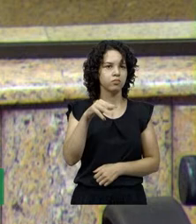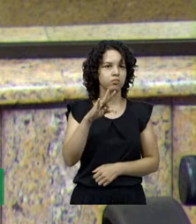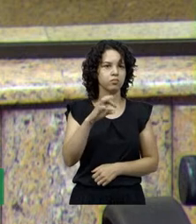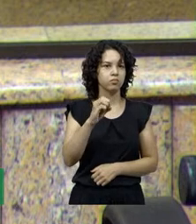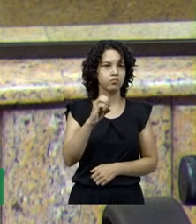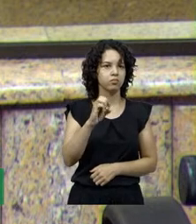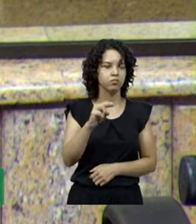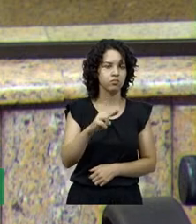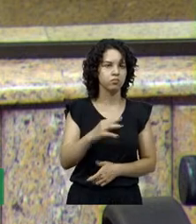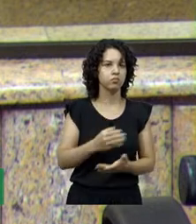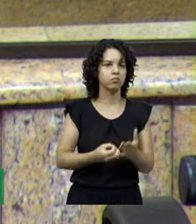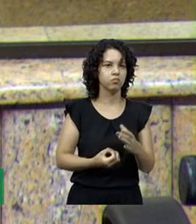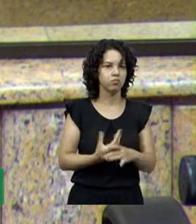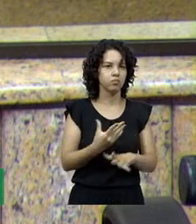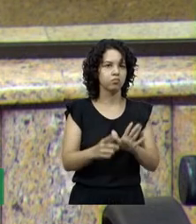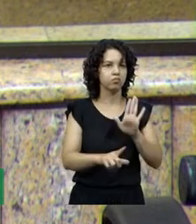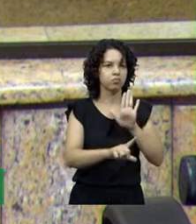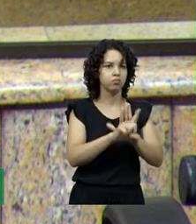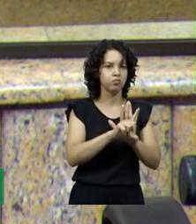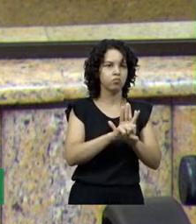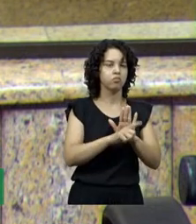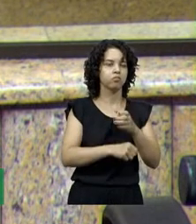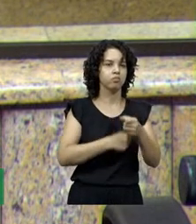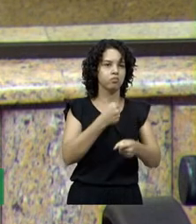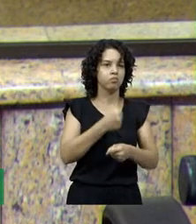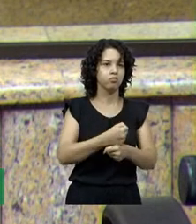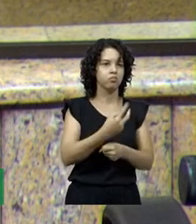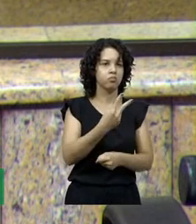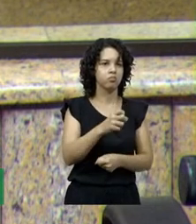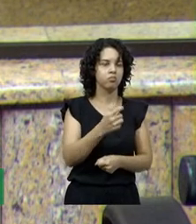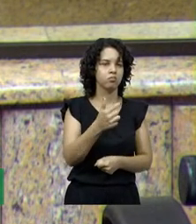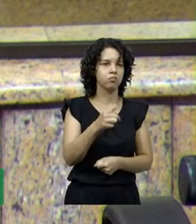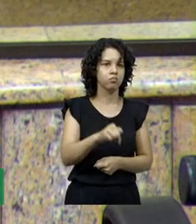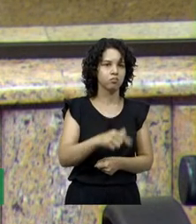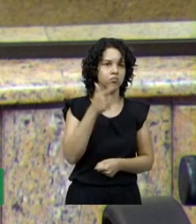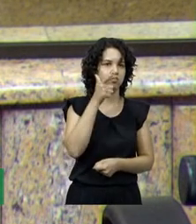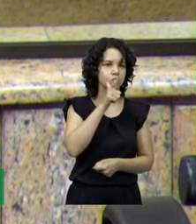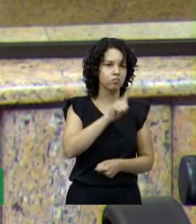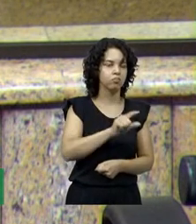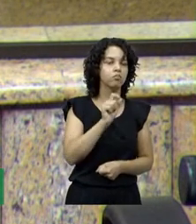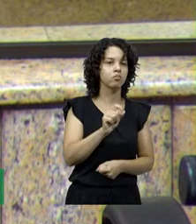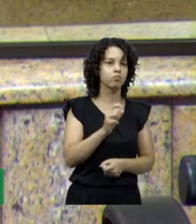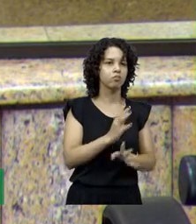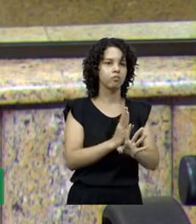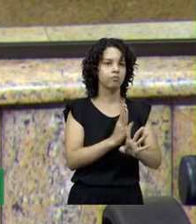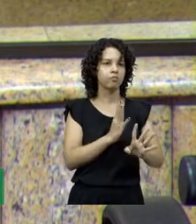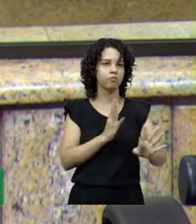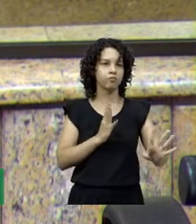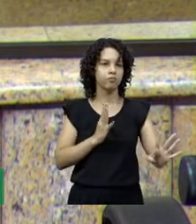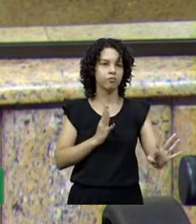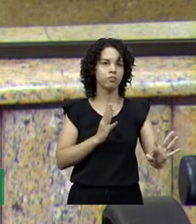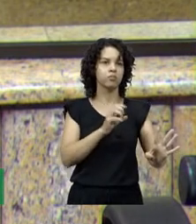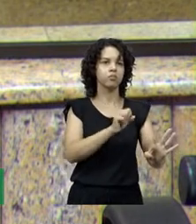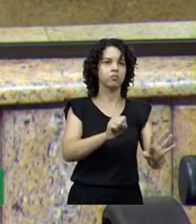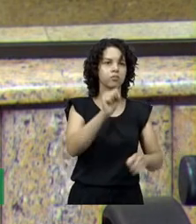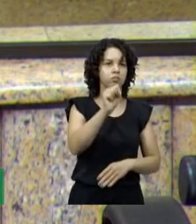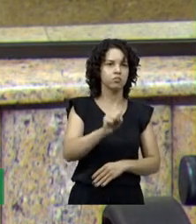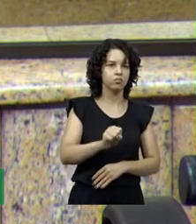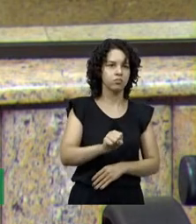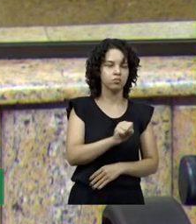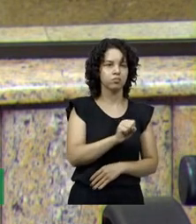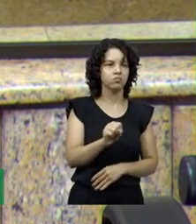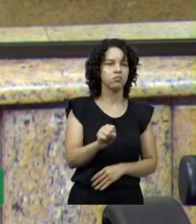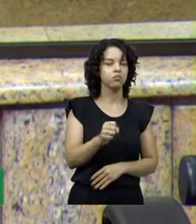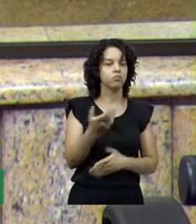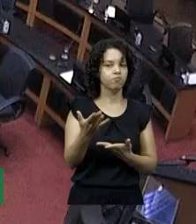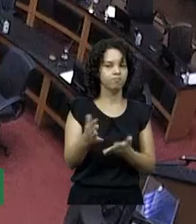colocado em prática em 2017, que foi as filas do SUS. Então, a ele e a família dele, um